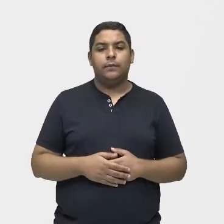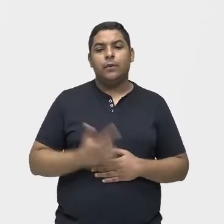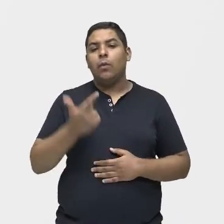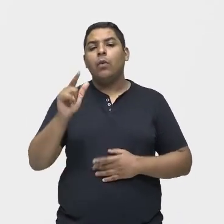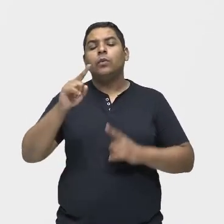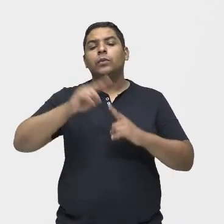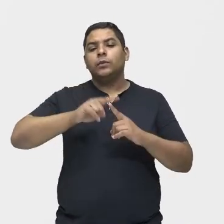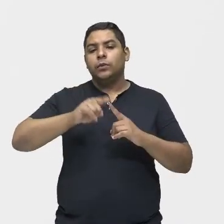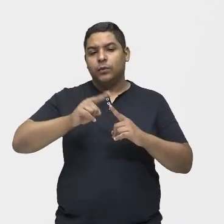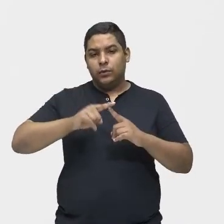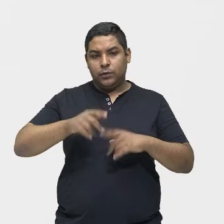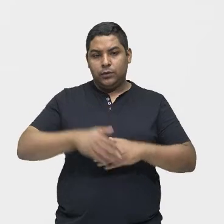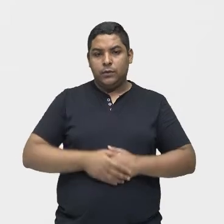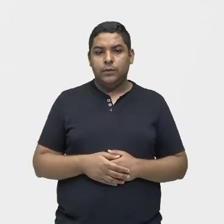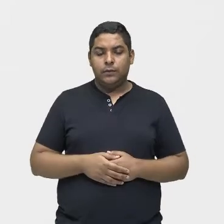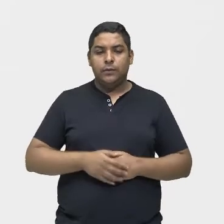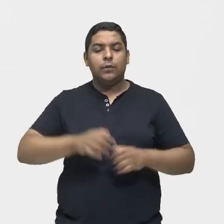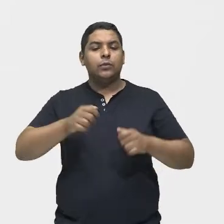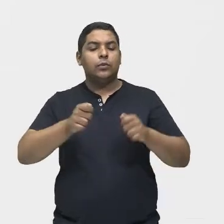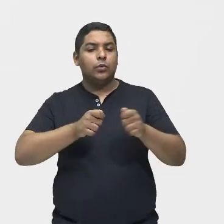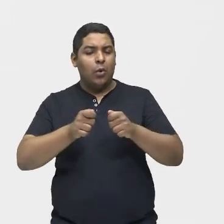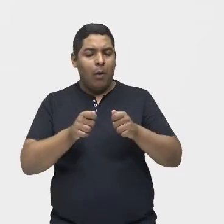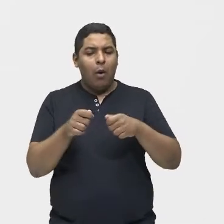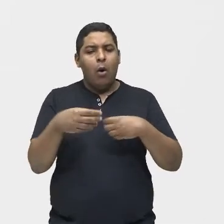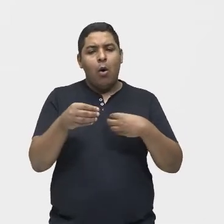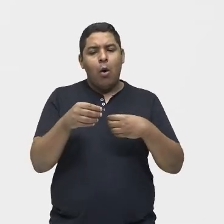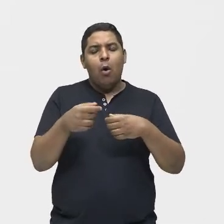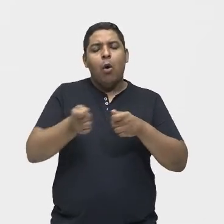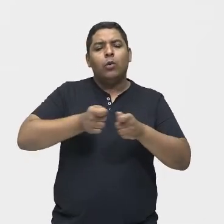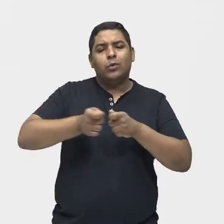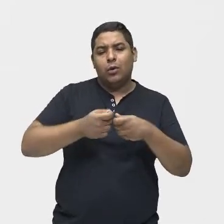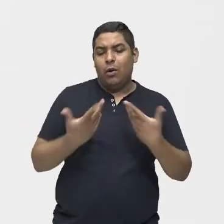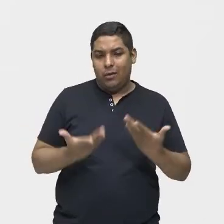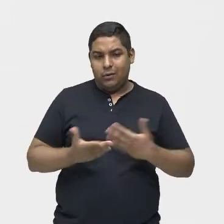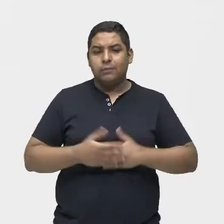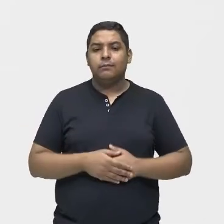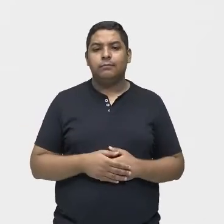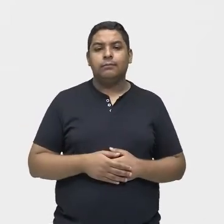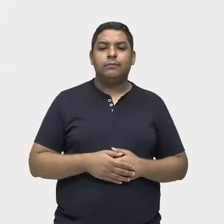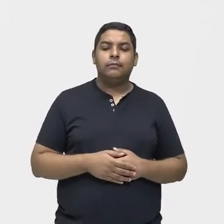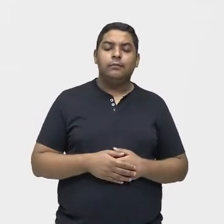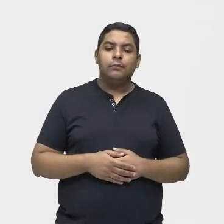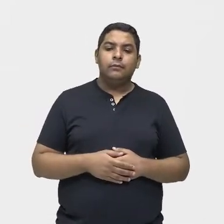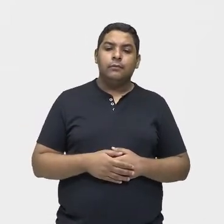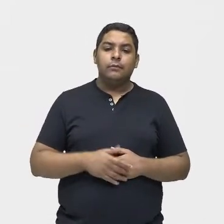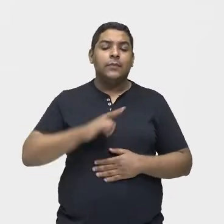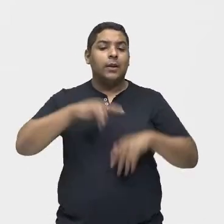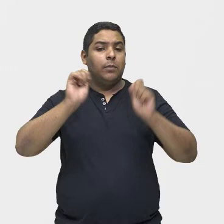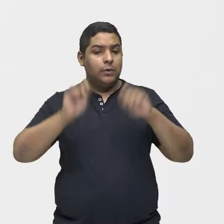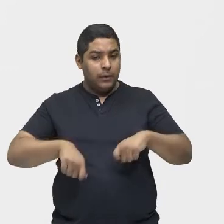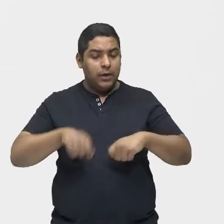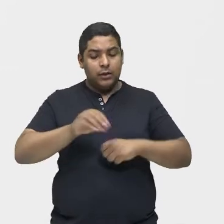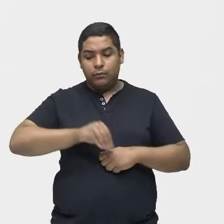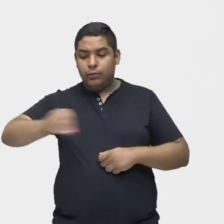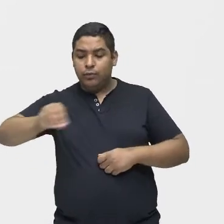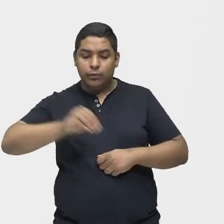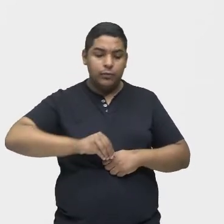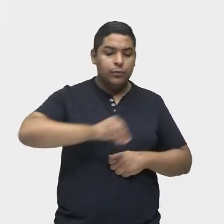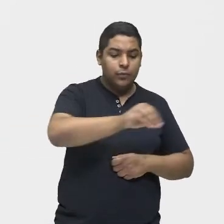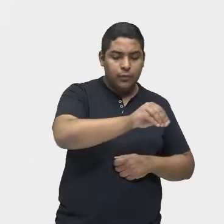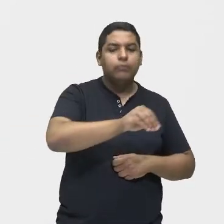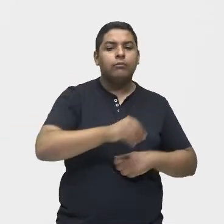movimento 1 e 4, como vocês estão vendo aí nesta imagem. Então, o peão branco domina as